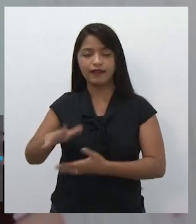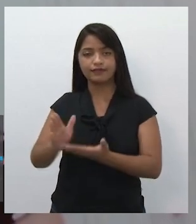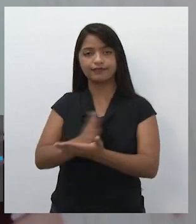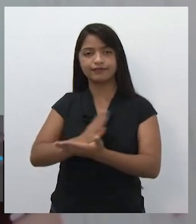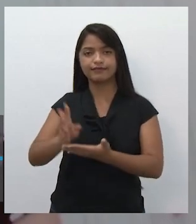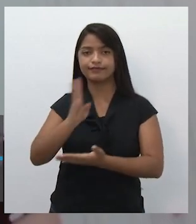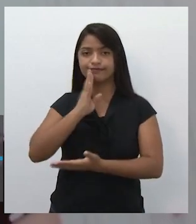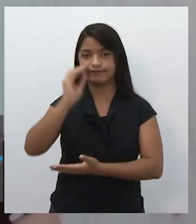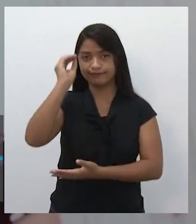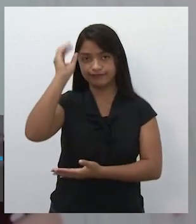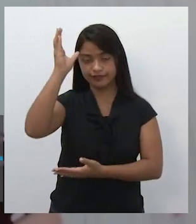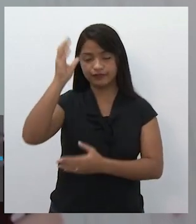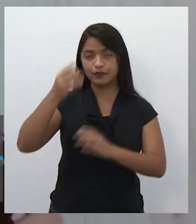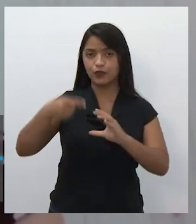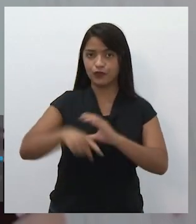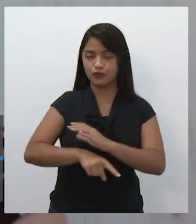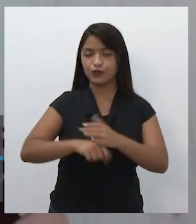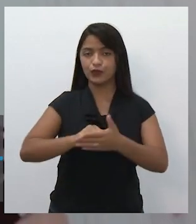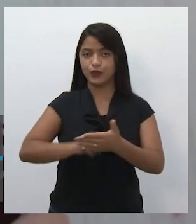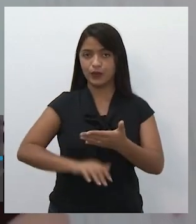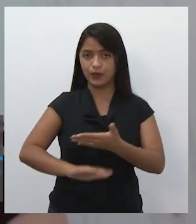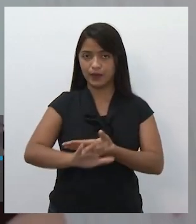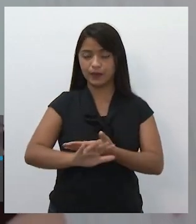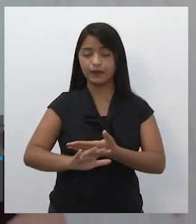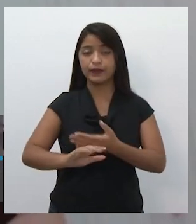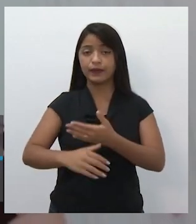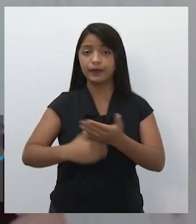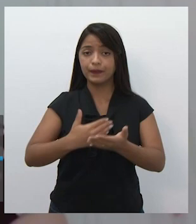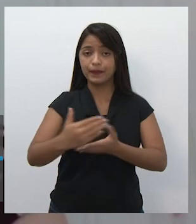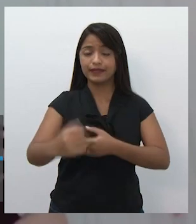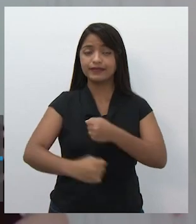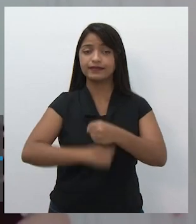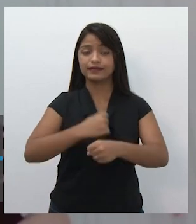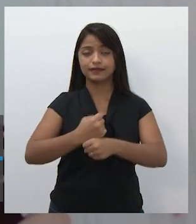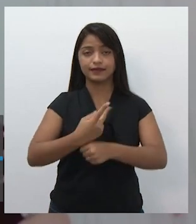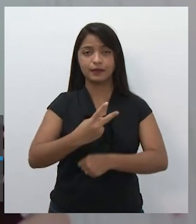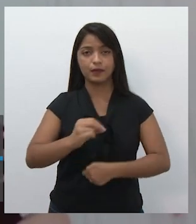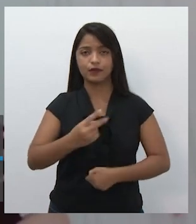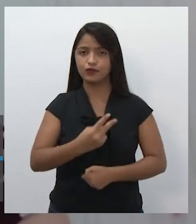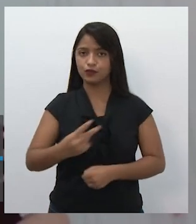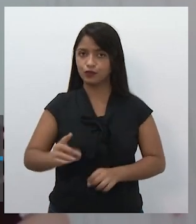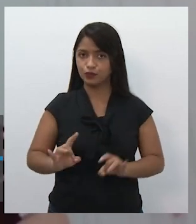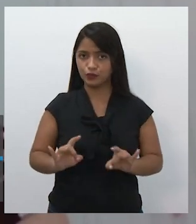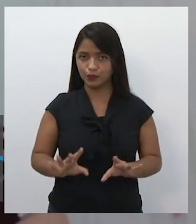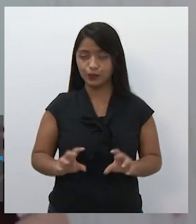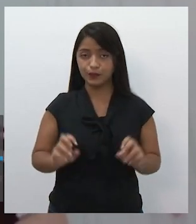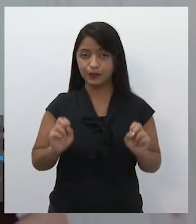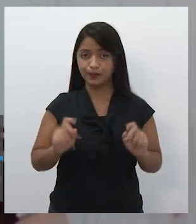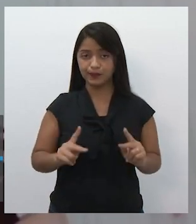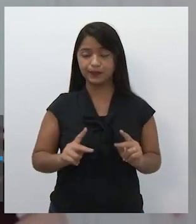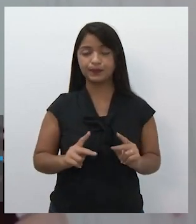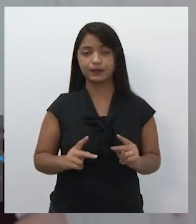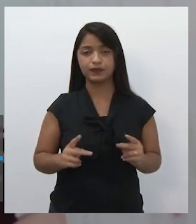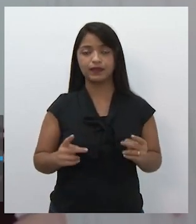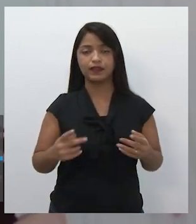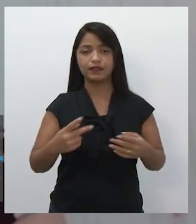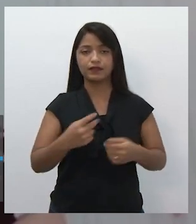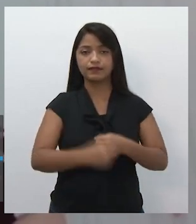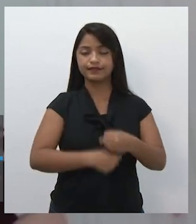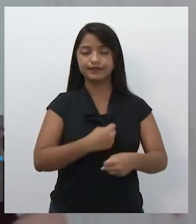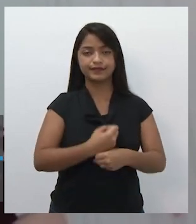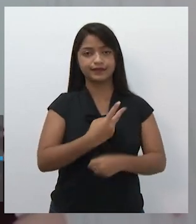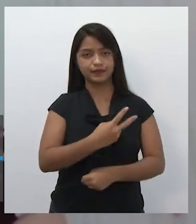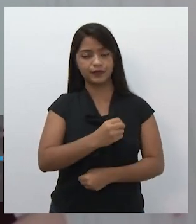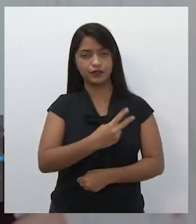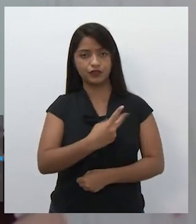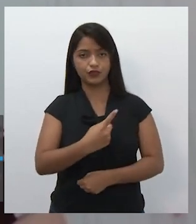conhecimento, que é o aprofundamento curricular, somente em 2022, tá? Nós iniciaremos o novo currículo em